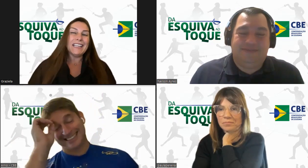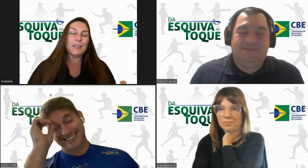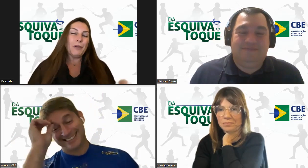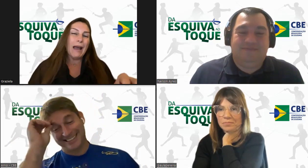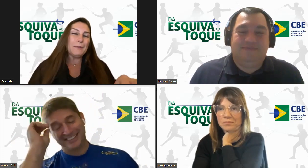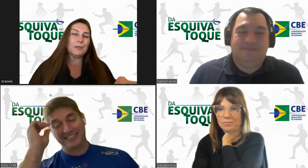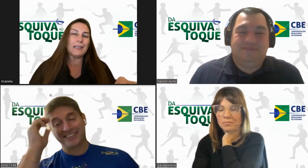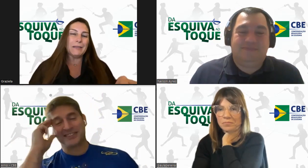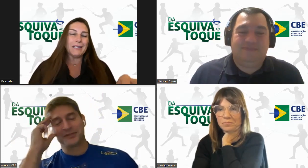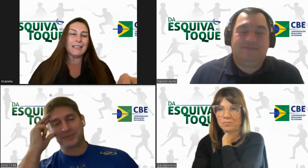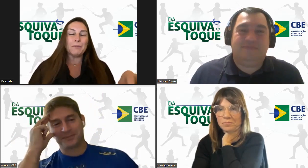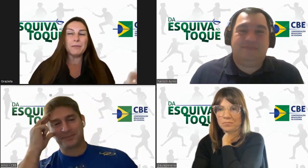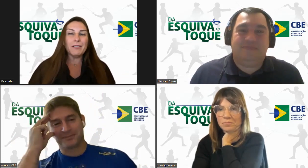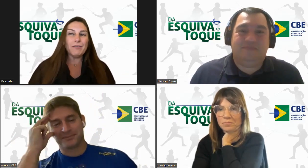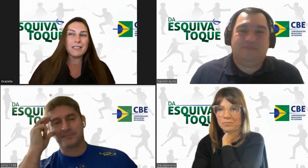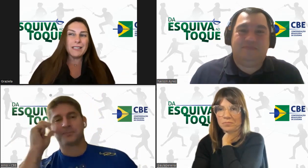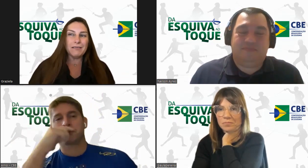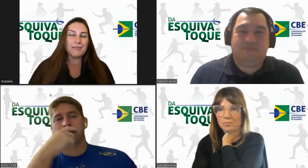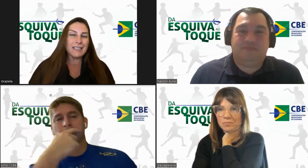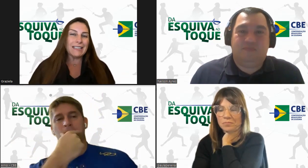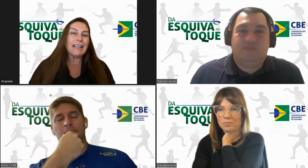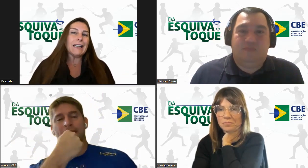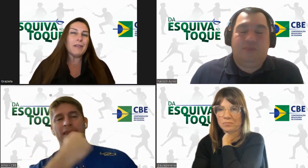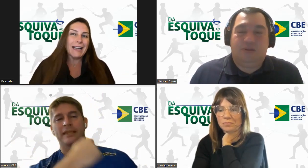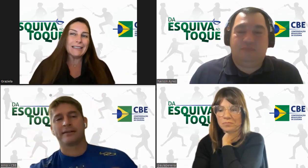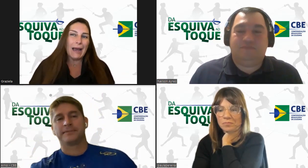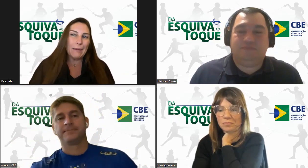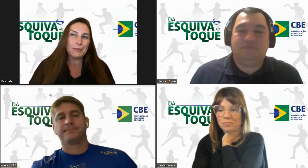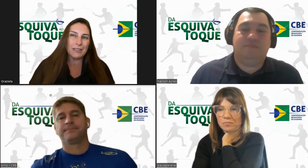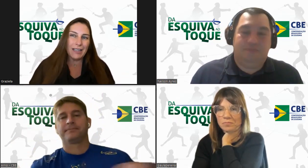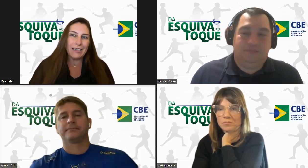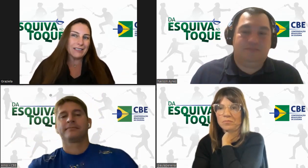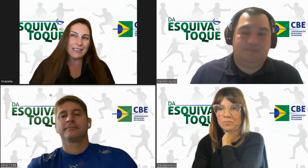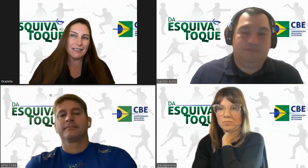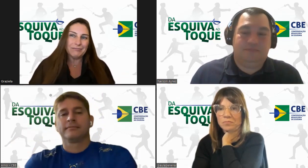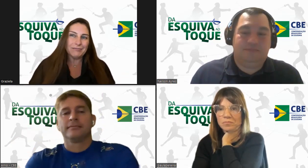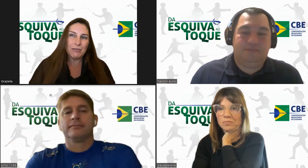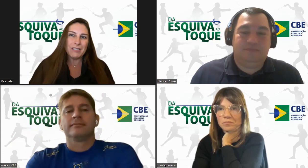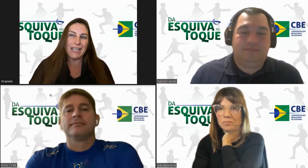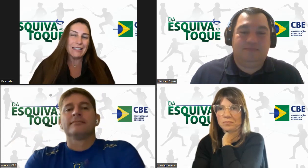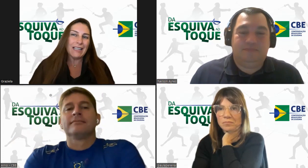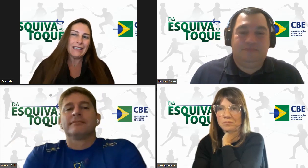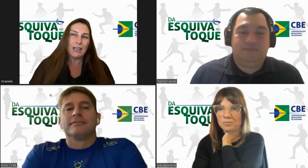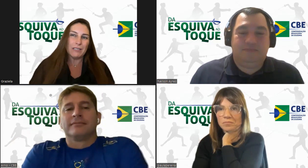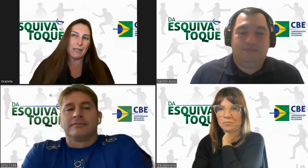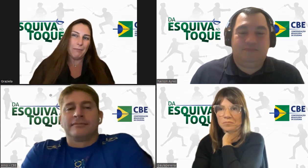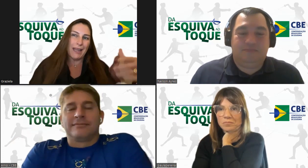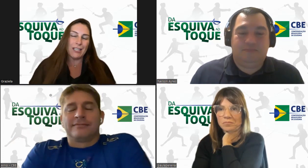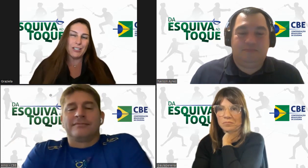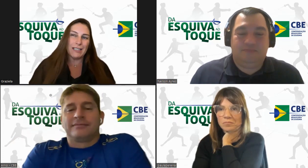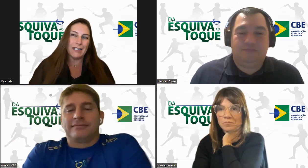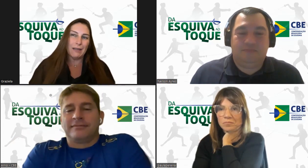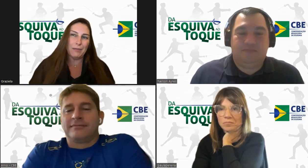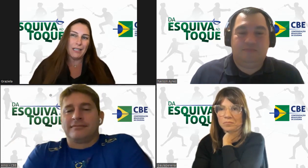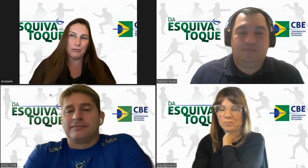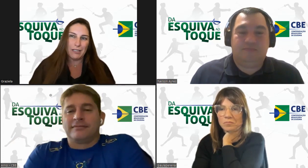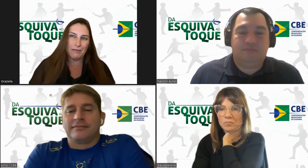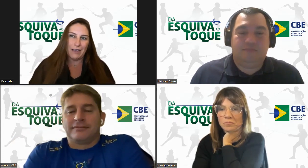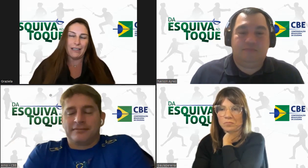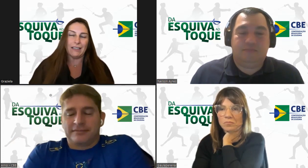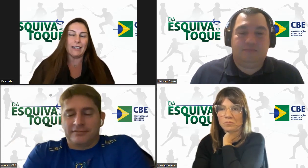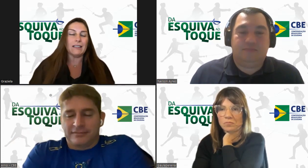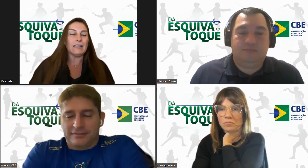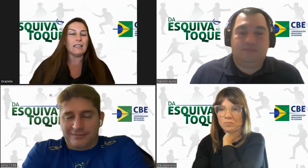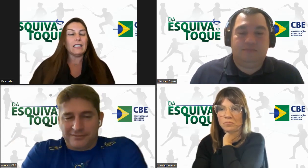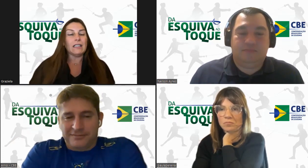e o hábito alimentar primeiro que você não consegue nem ler um cardápio né você não consegue entender o que você pede ali é